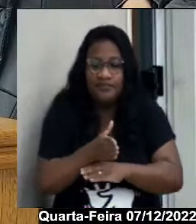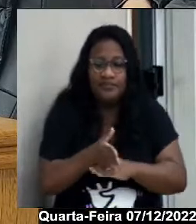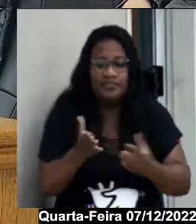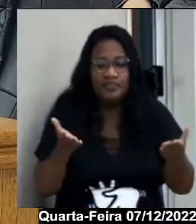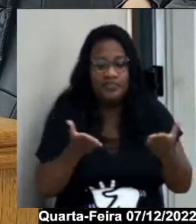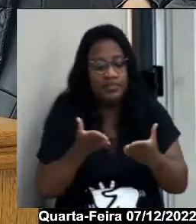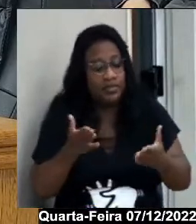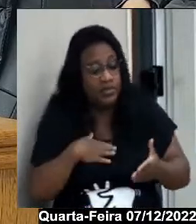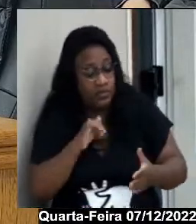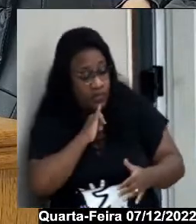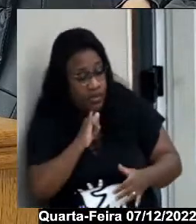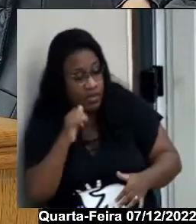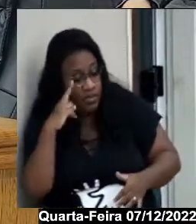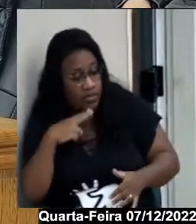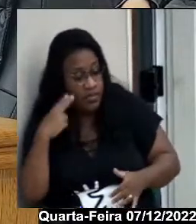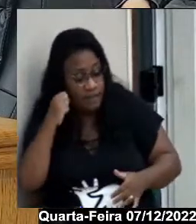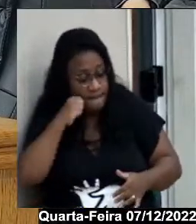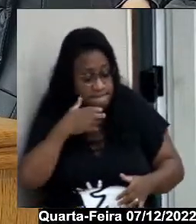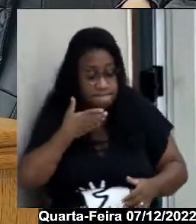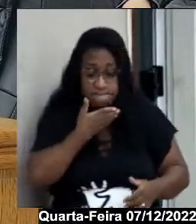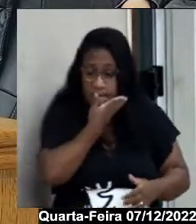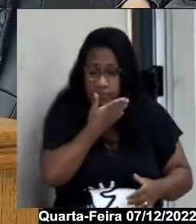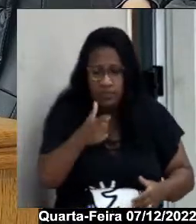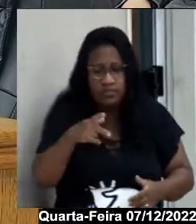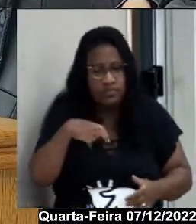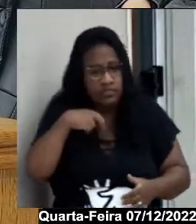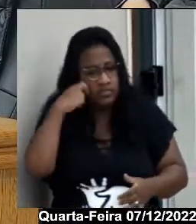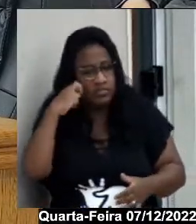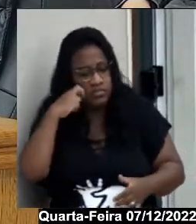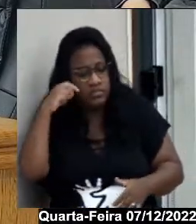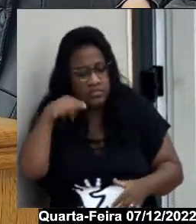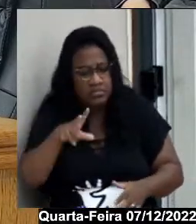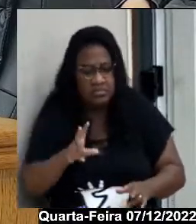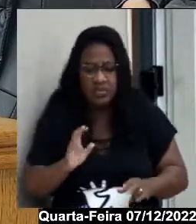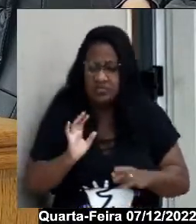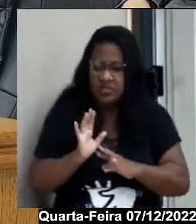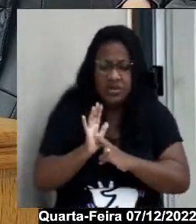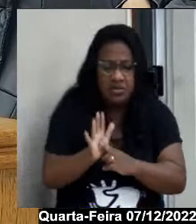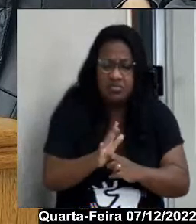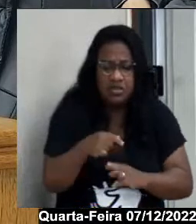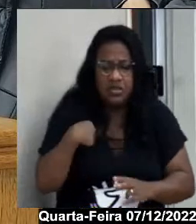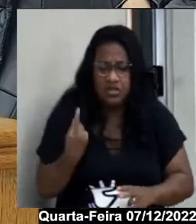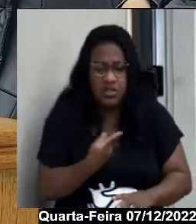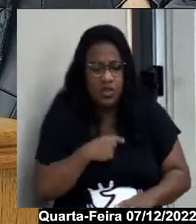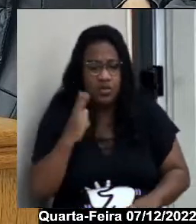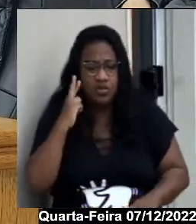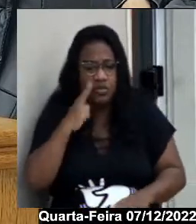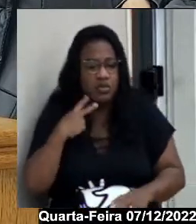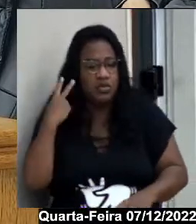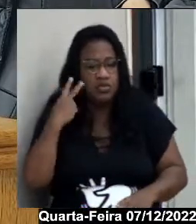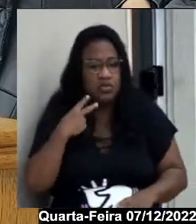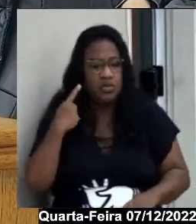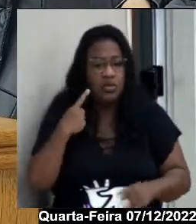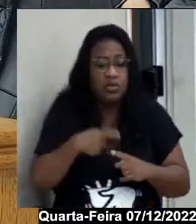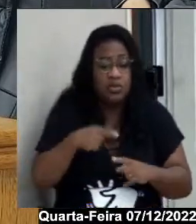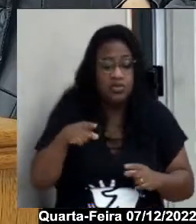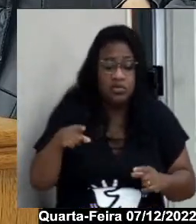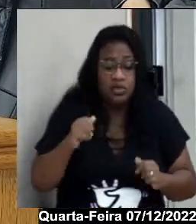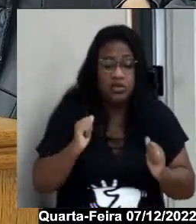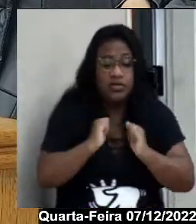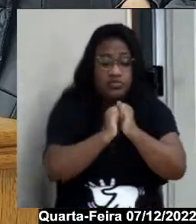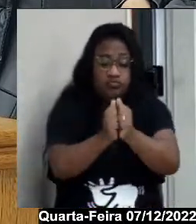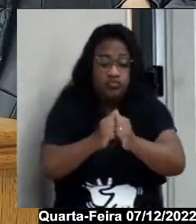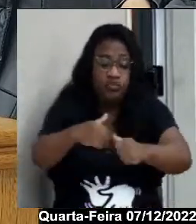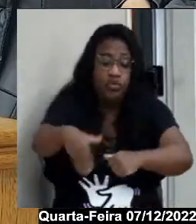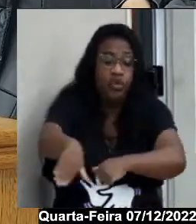dela. Mas, vereador, eu vou te falar para você. Você é uma vergonha. Você não nos representa a gente. Sabe por que você não representa a gente? Porque você não anda nas ruas